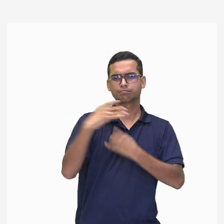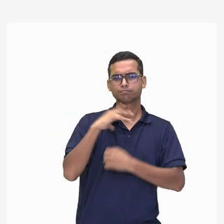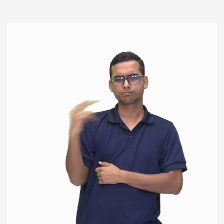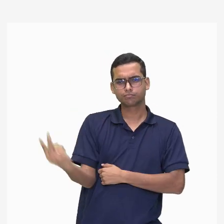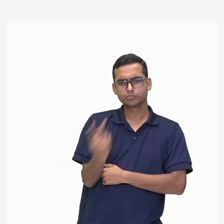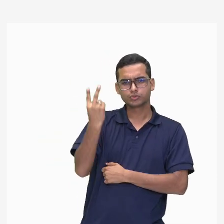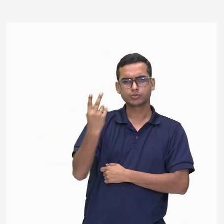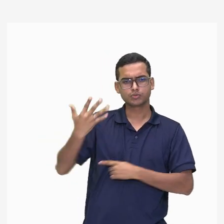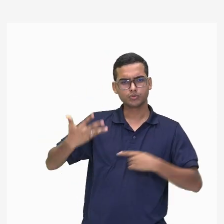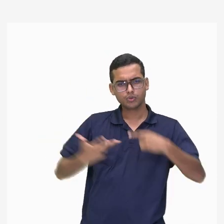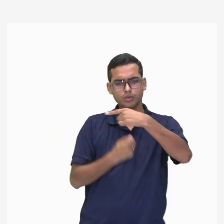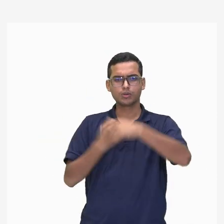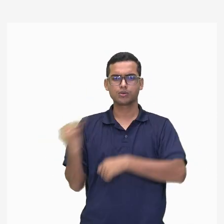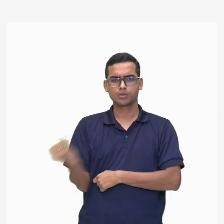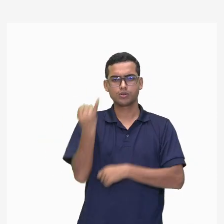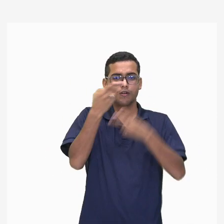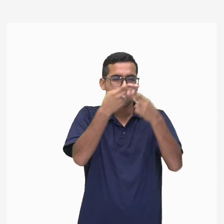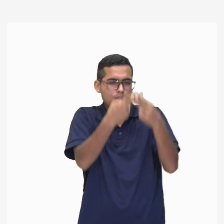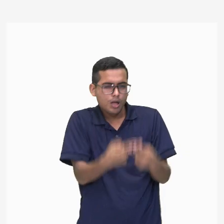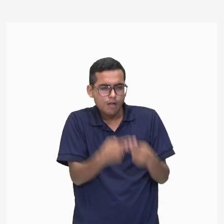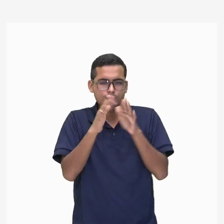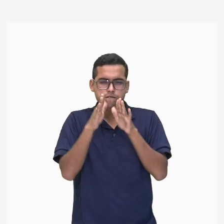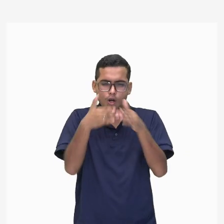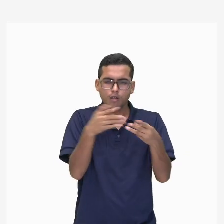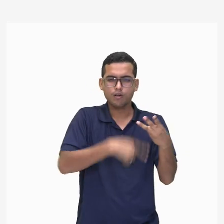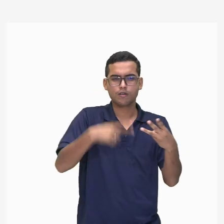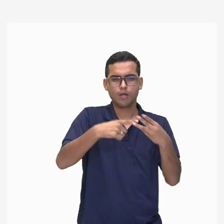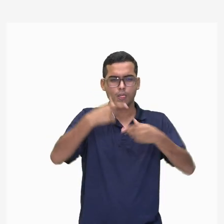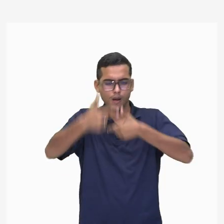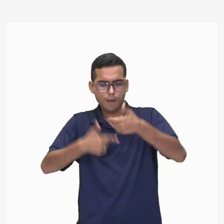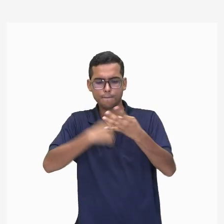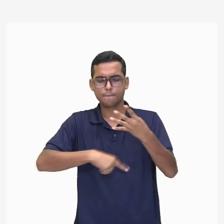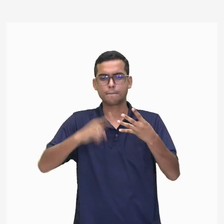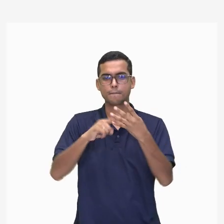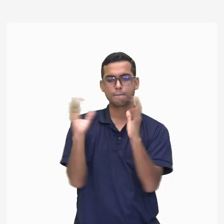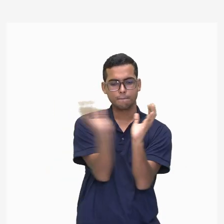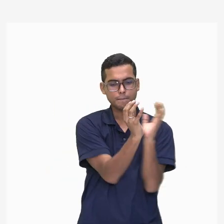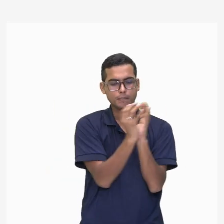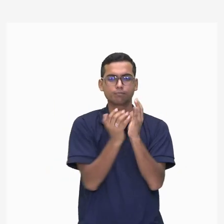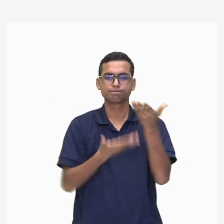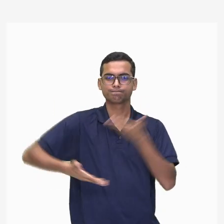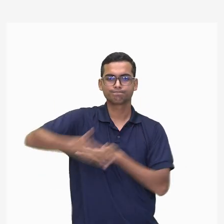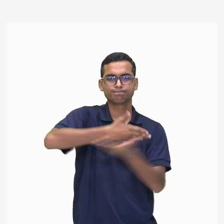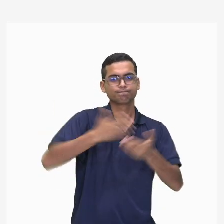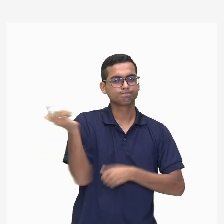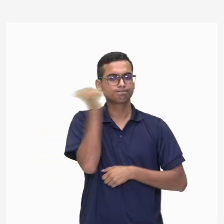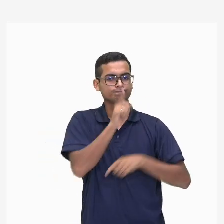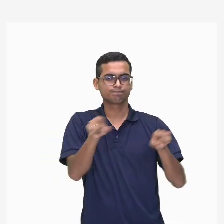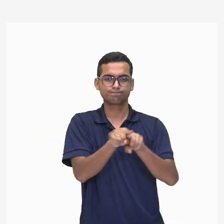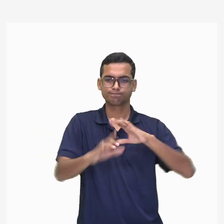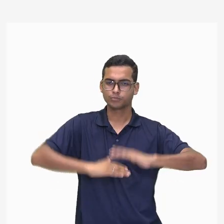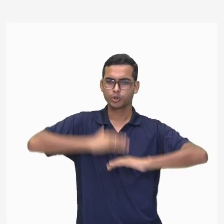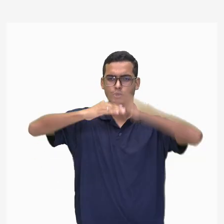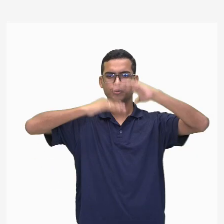valores importantes, como paciência, foco e trabalho em equipe.